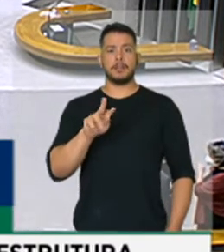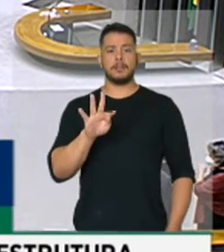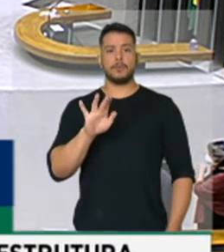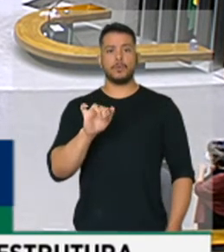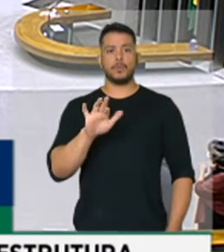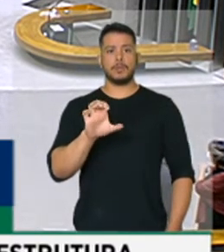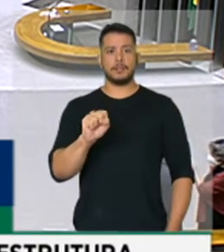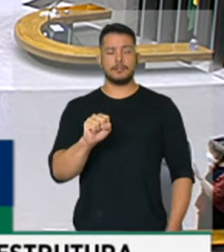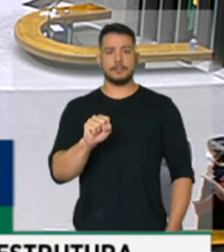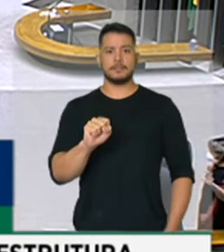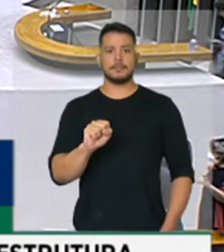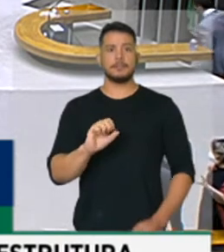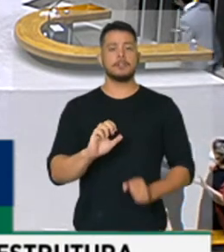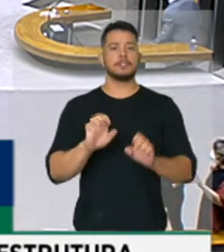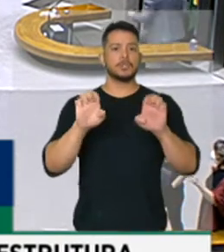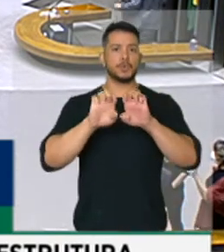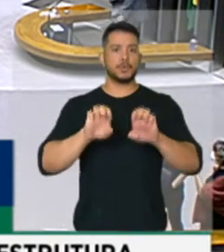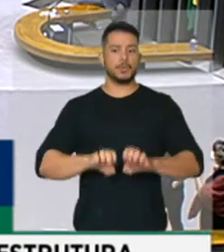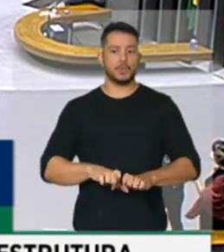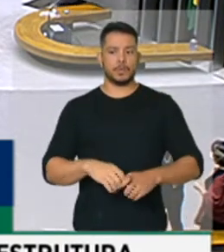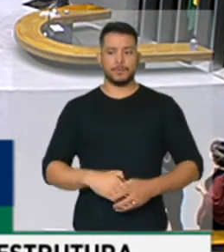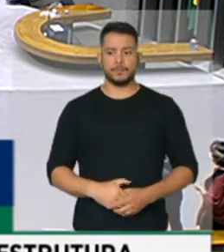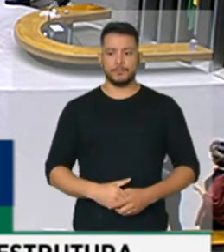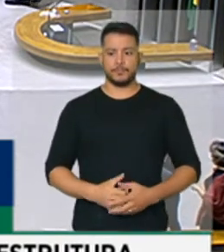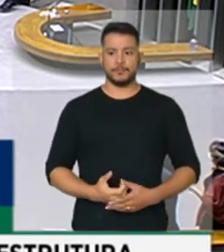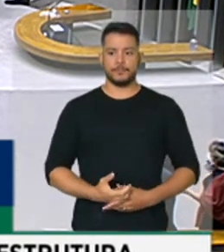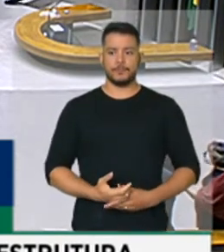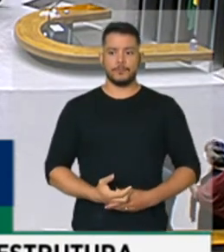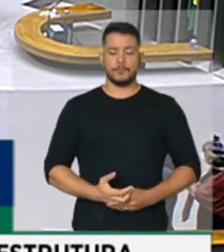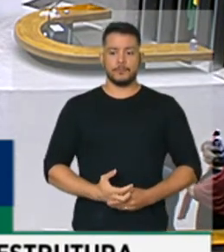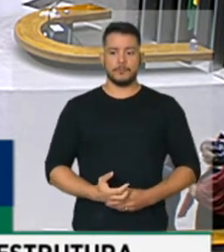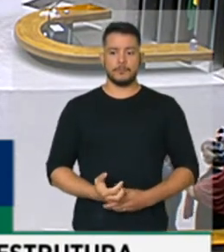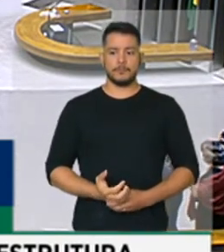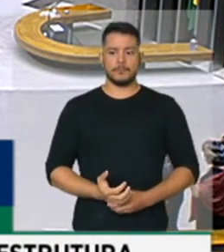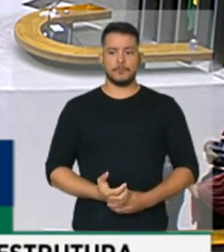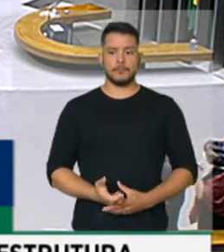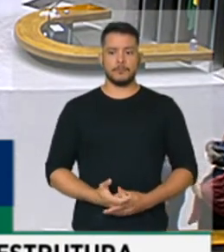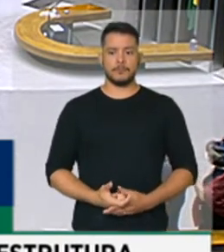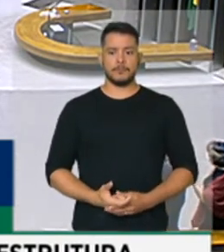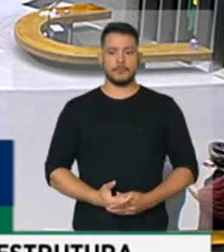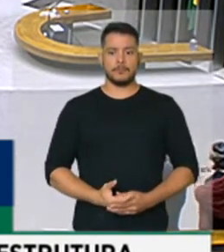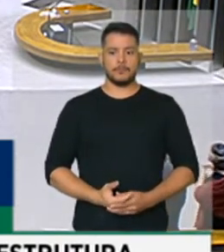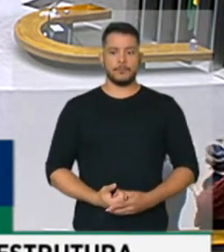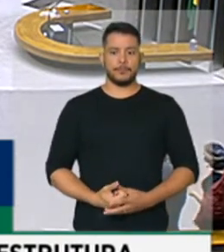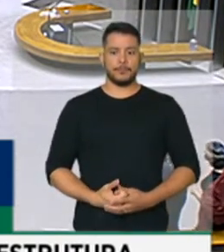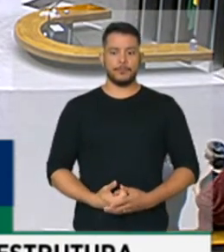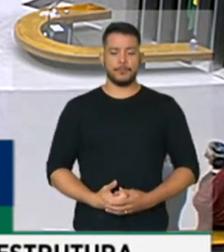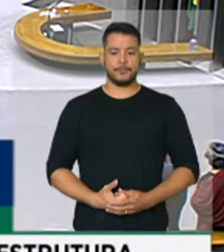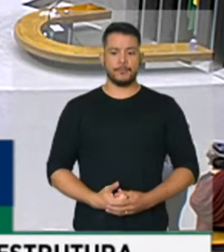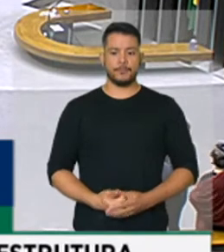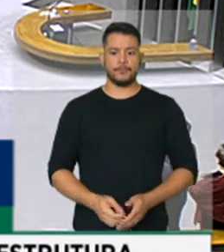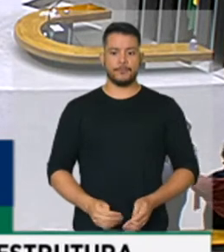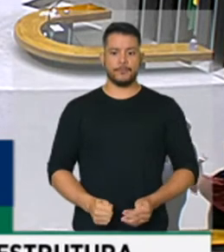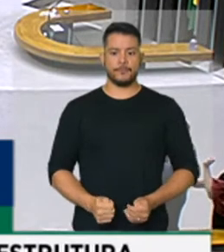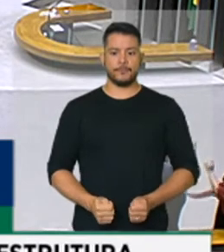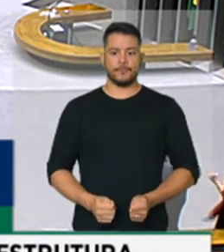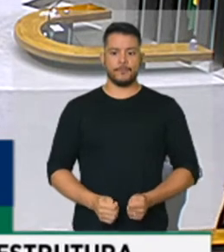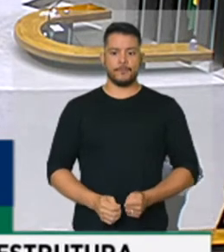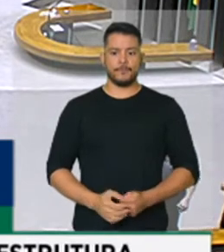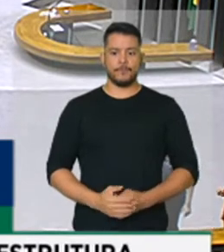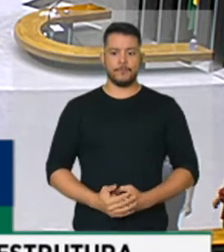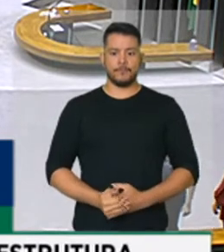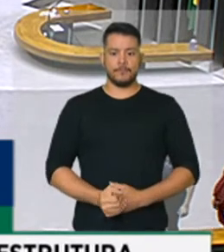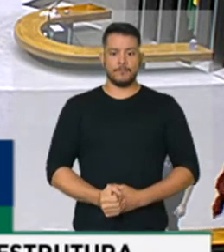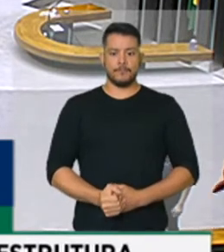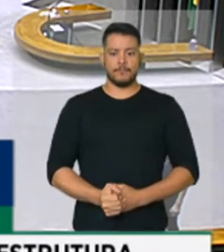O autor é o deputado João Maia, do PL do Rio Grande do Norte, e o relator, deputado Arnaldo Jardim, do Cidadania de São Paulo.